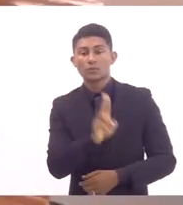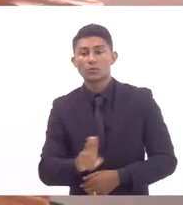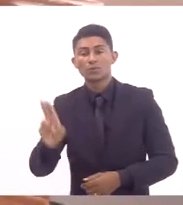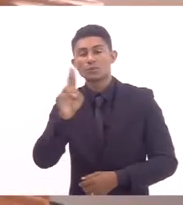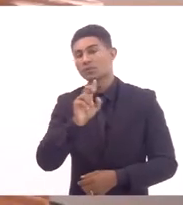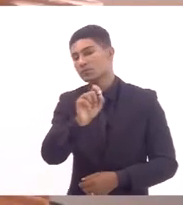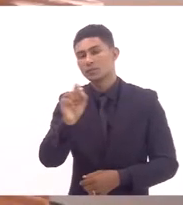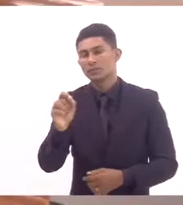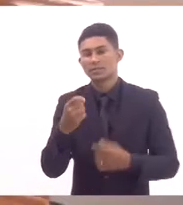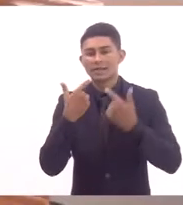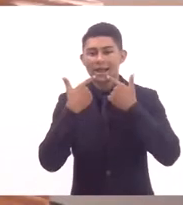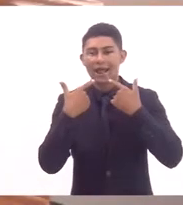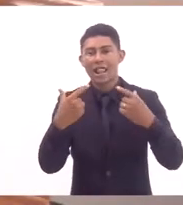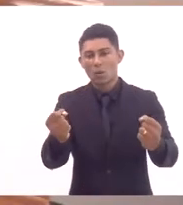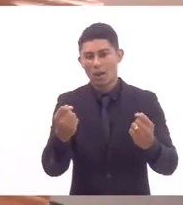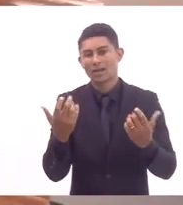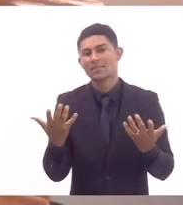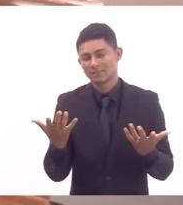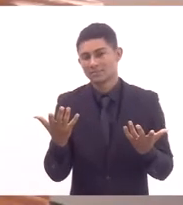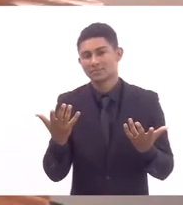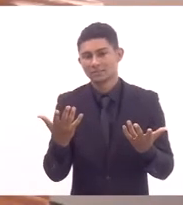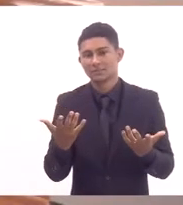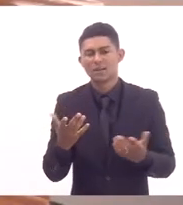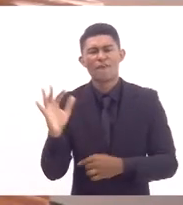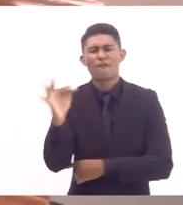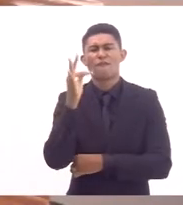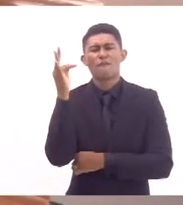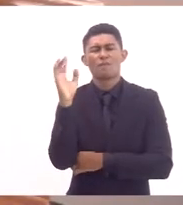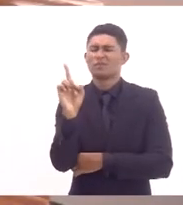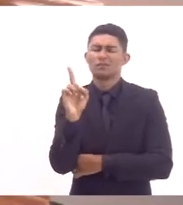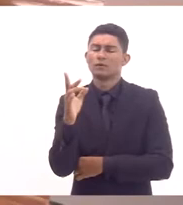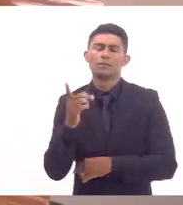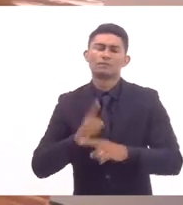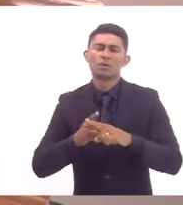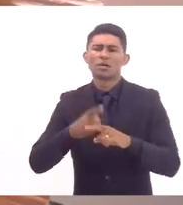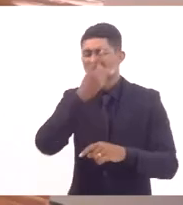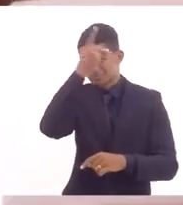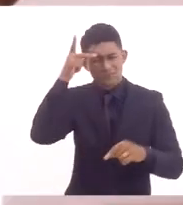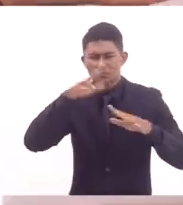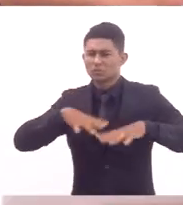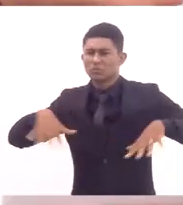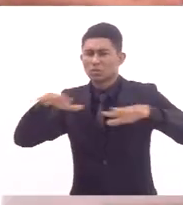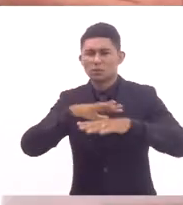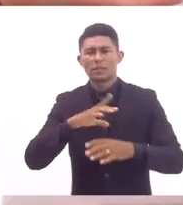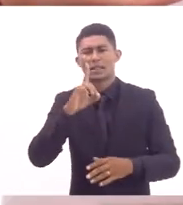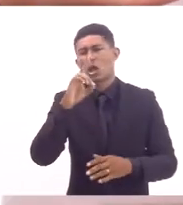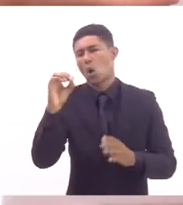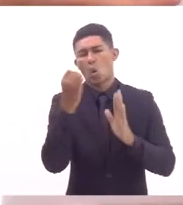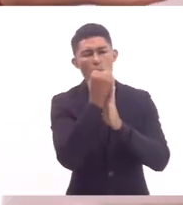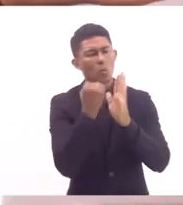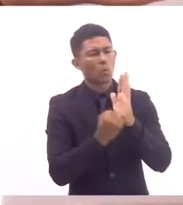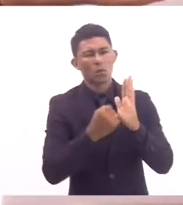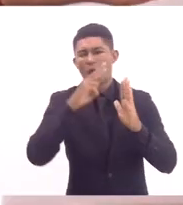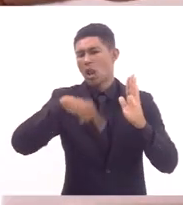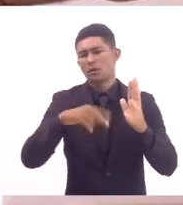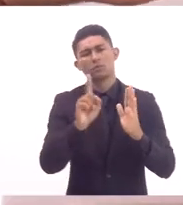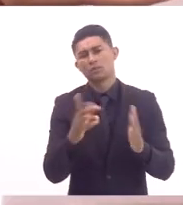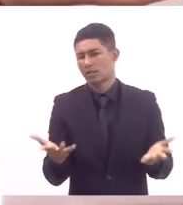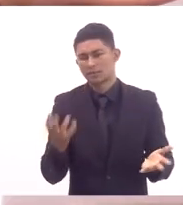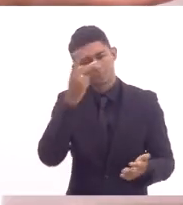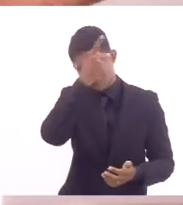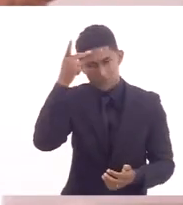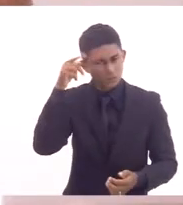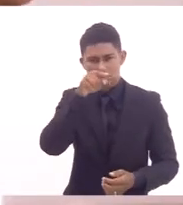linguagem assim mais divertida e ninguém lê Diário Oficial as pessoas não sabem os direitos a que tem direito né